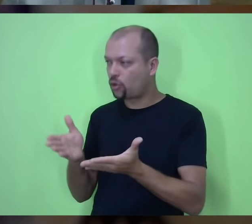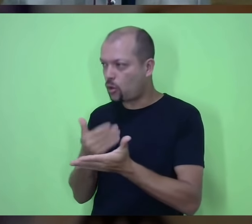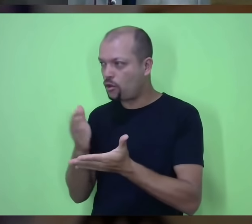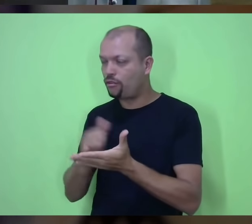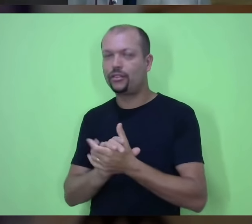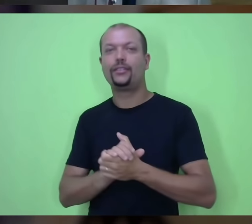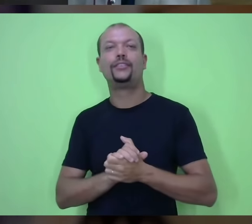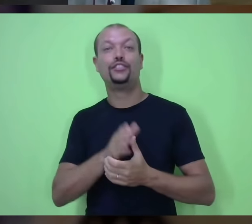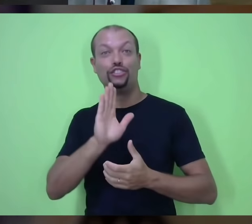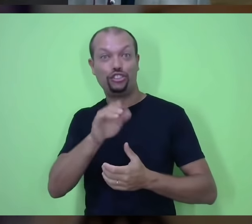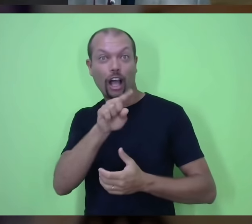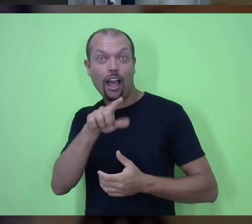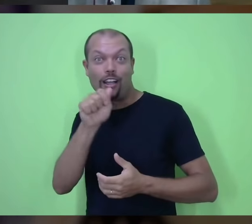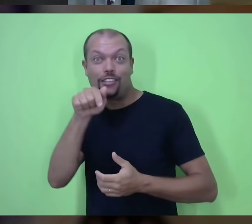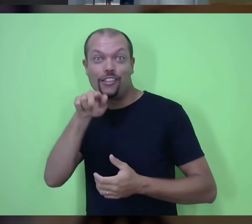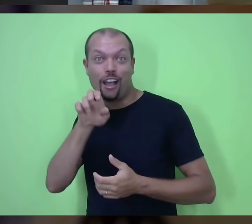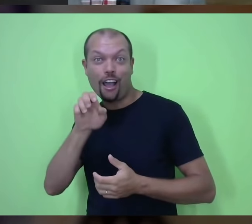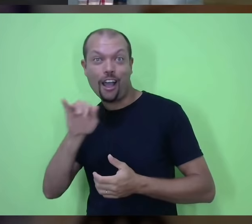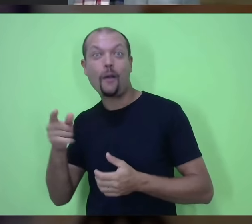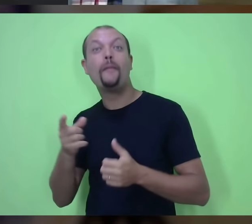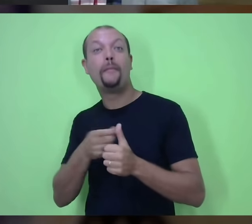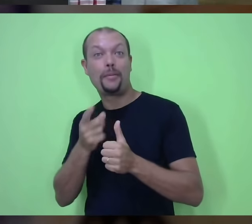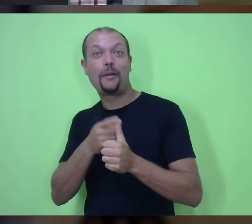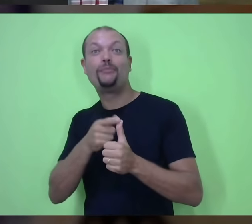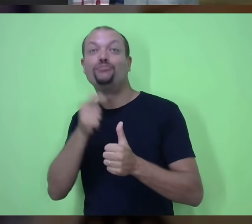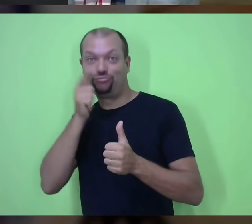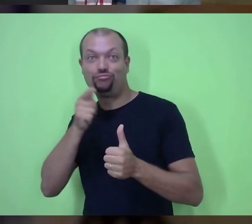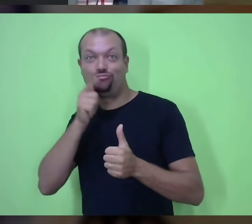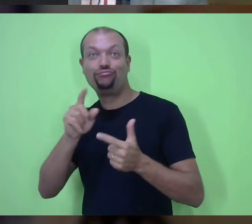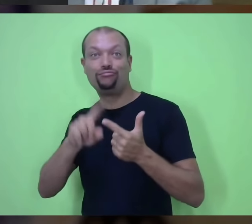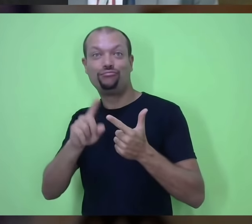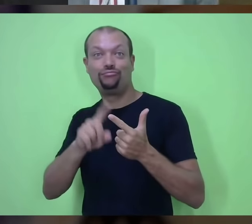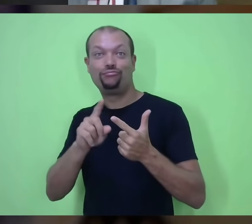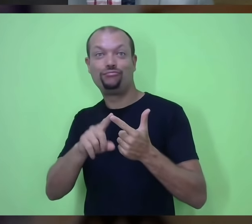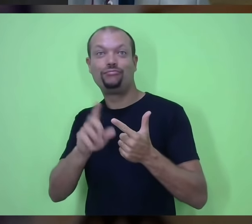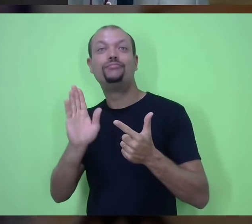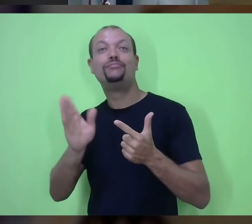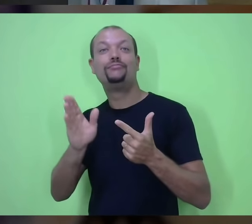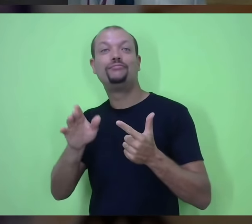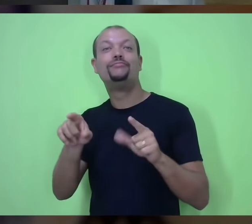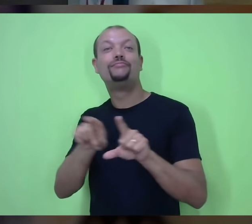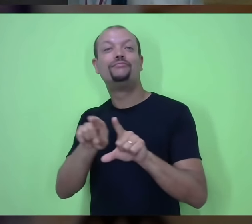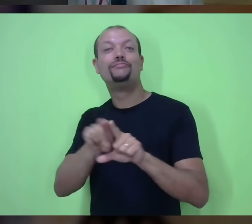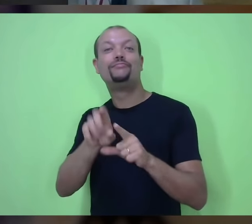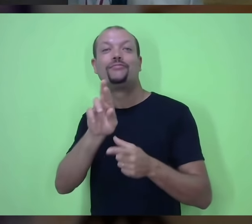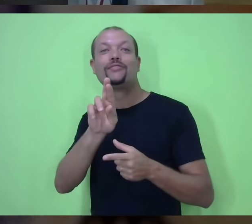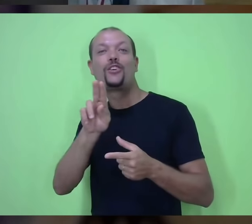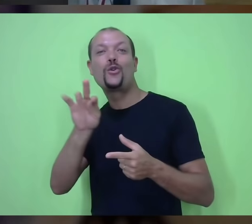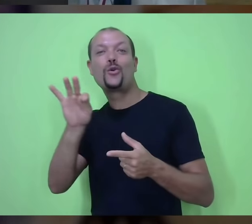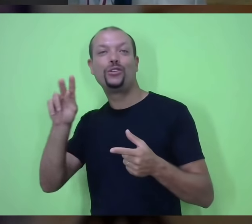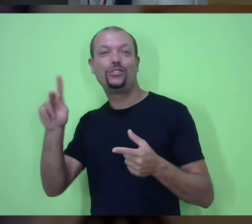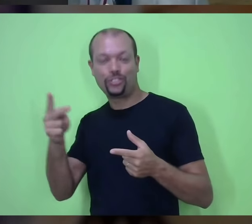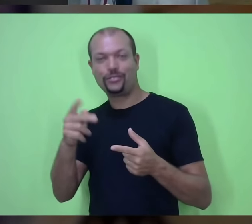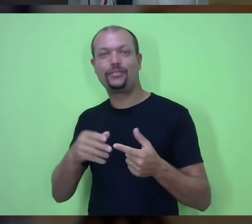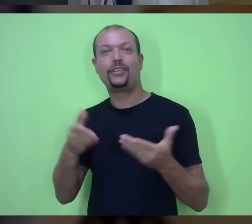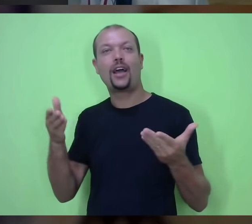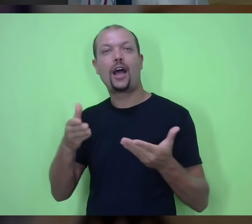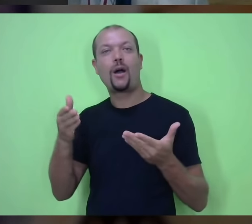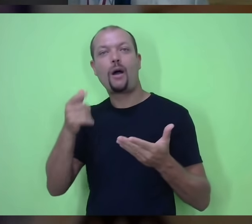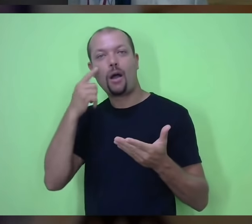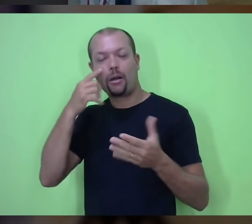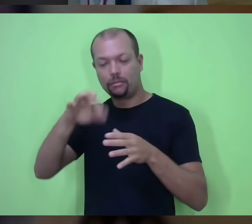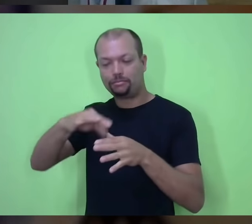presente. O irmão Zaqueu foi o ganhador do primeiro episódio, da primeira lição, e a irmã Ruth da lição número 2. E nós vamos